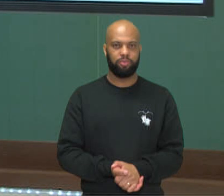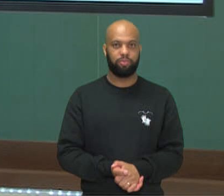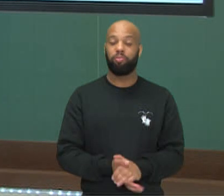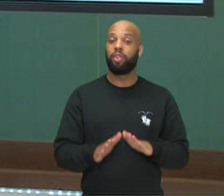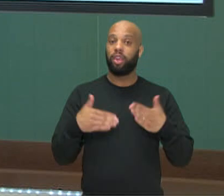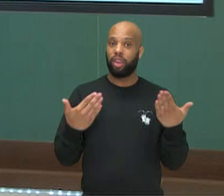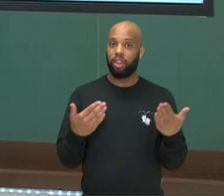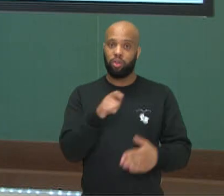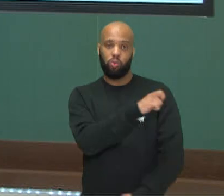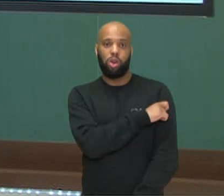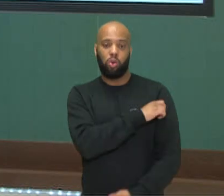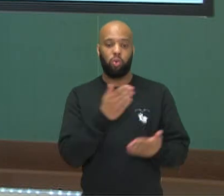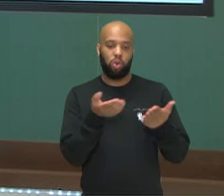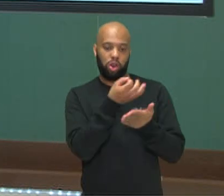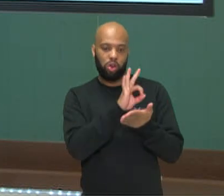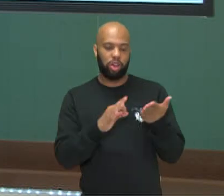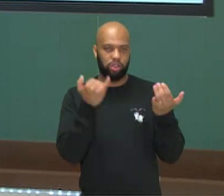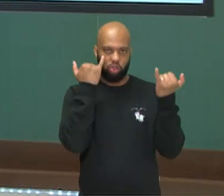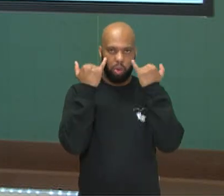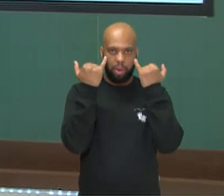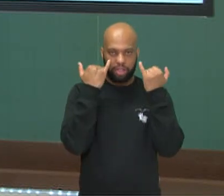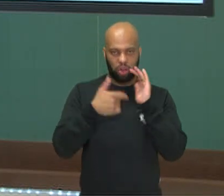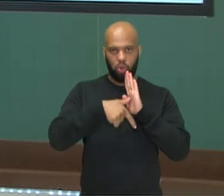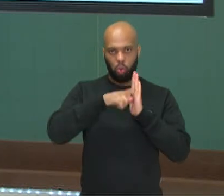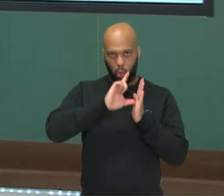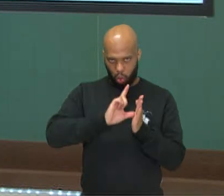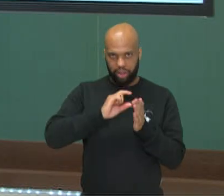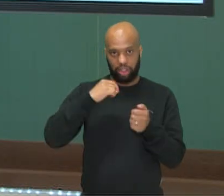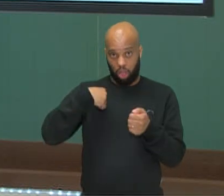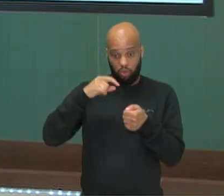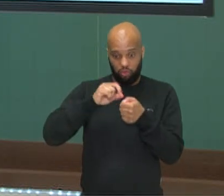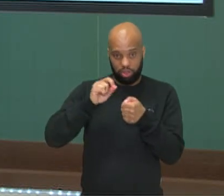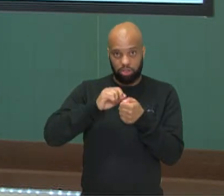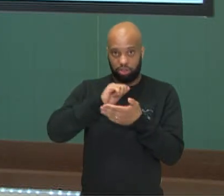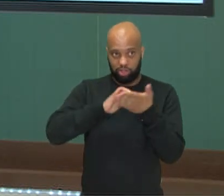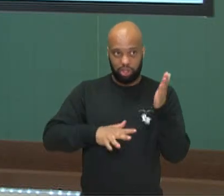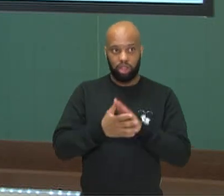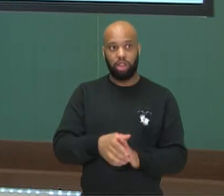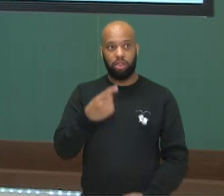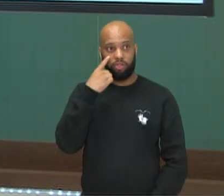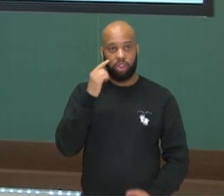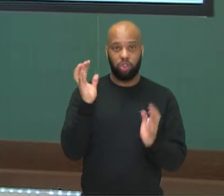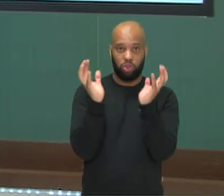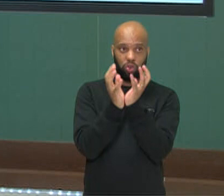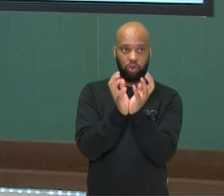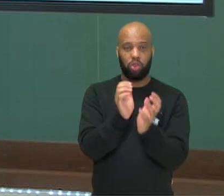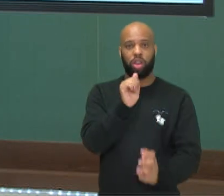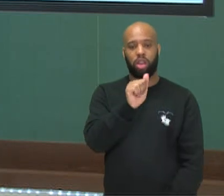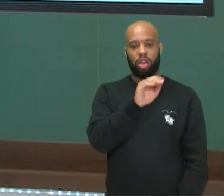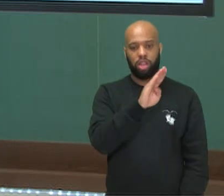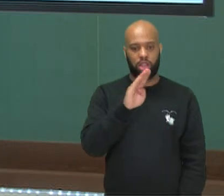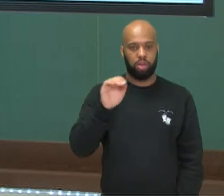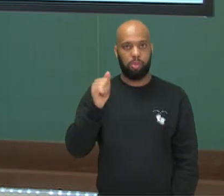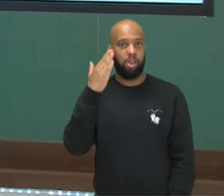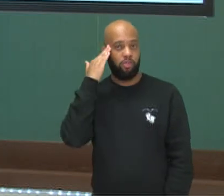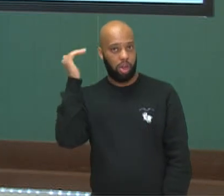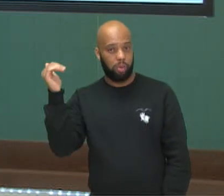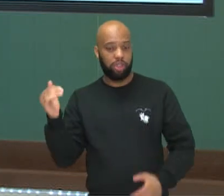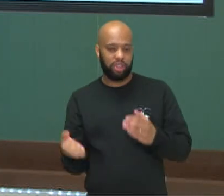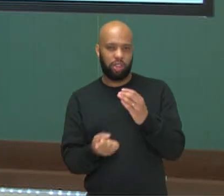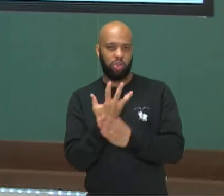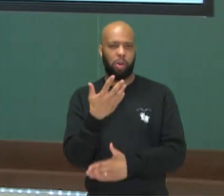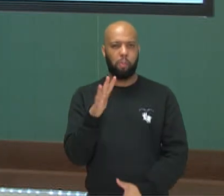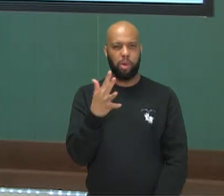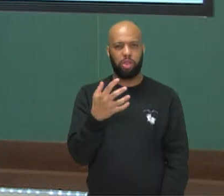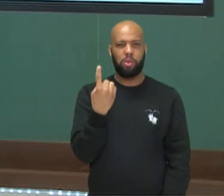Então, estudante, só corrigindo uma informaçãozinha antes da correção dos exercícios, o ABBA, que é uma banda bem famosa, ela foi criada lá